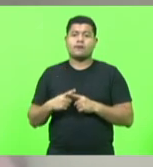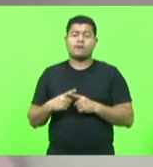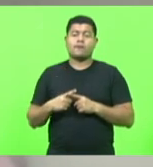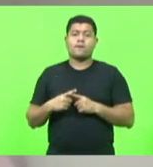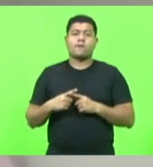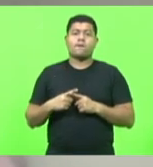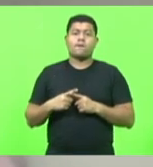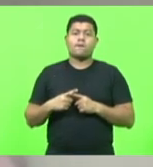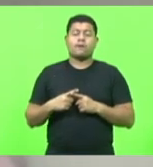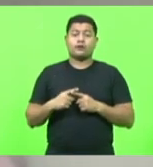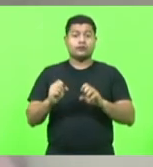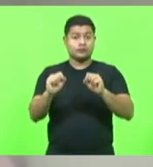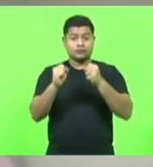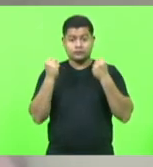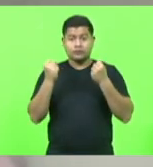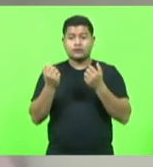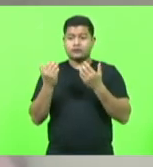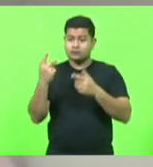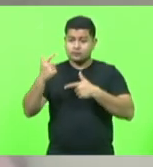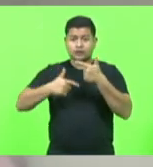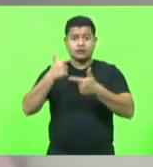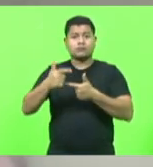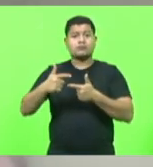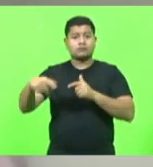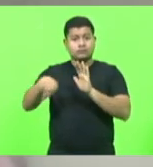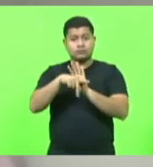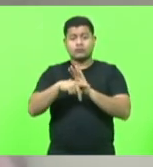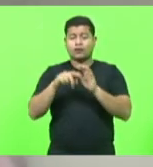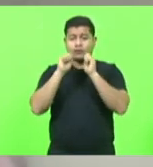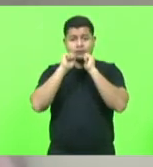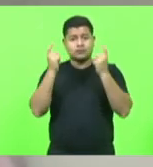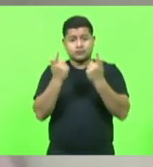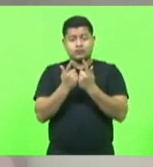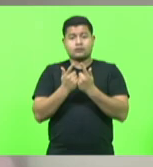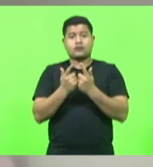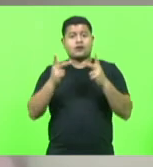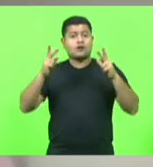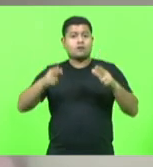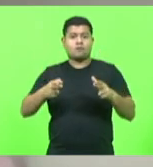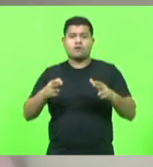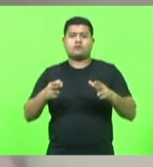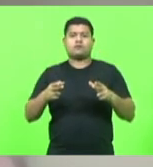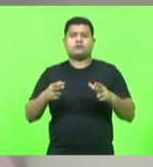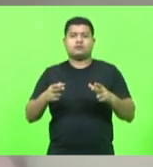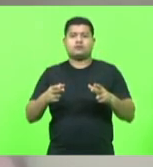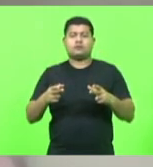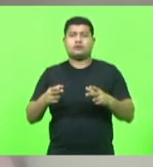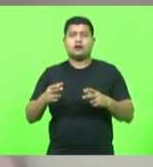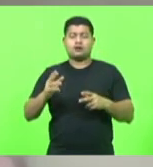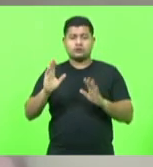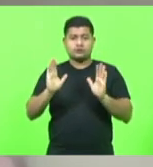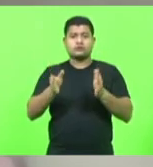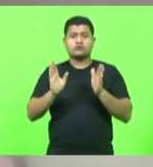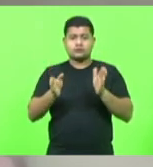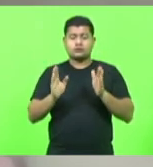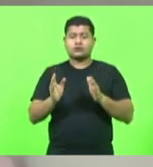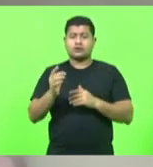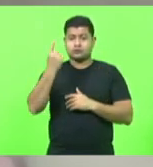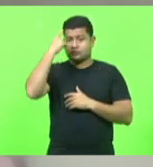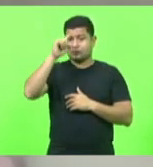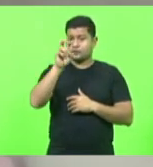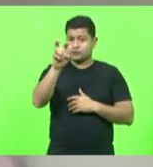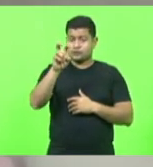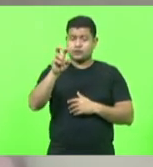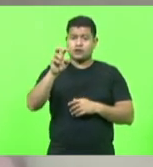defender o trabalho, como sempre, do Legislativo. Assim como fiz no dia 5